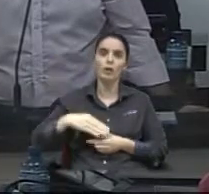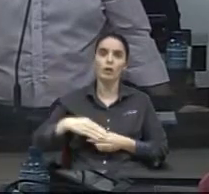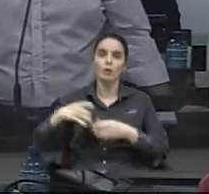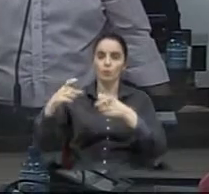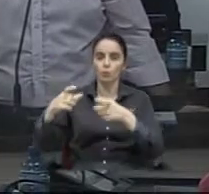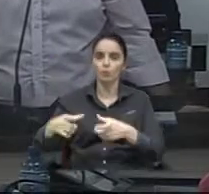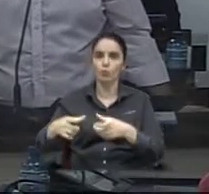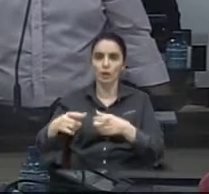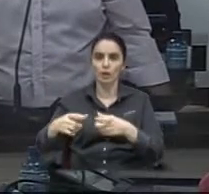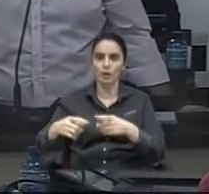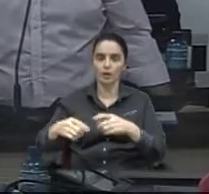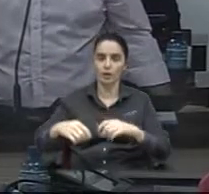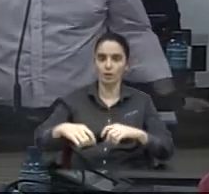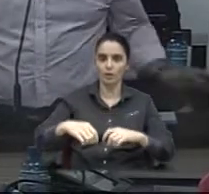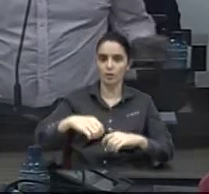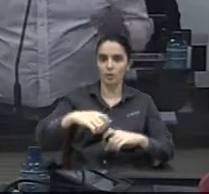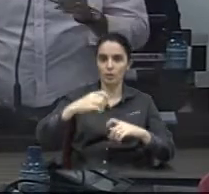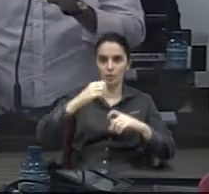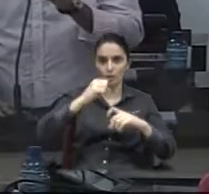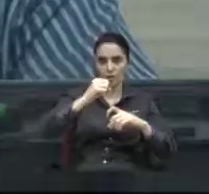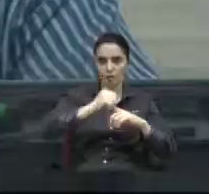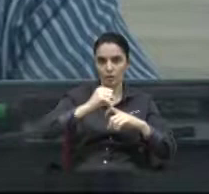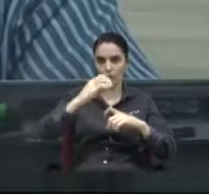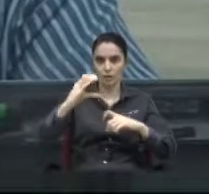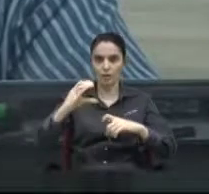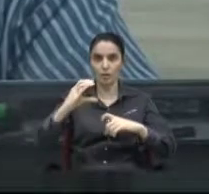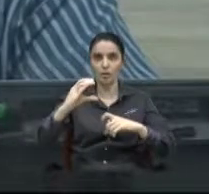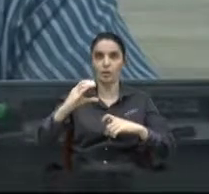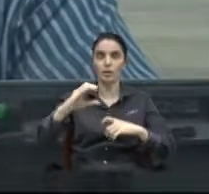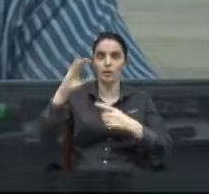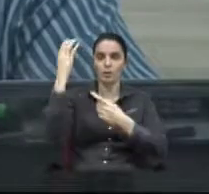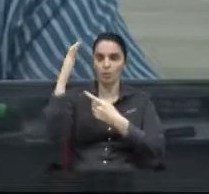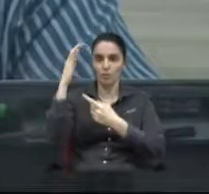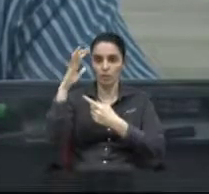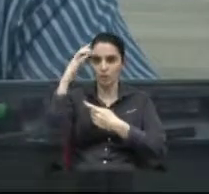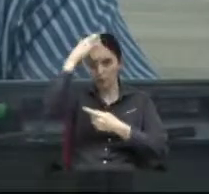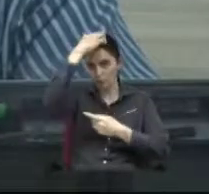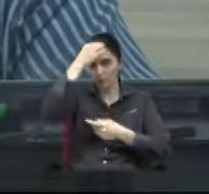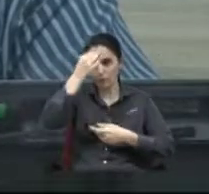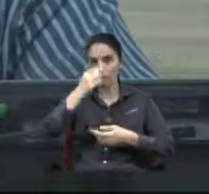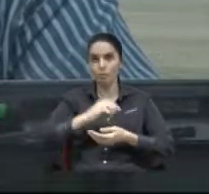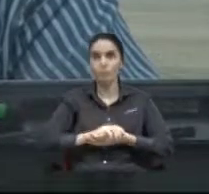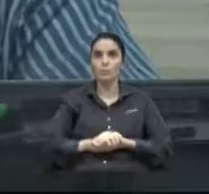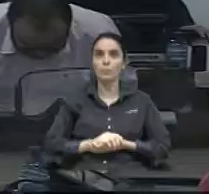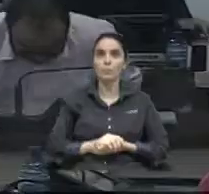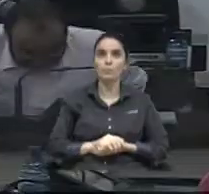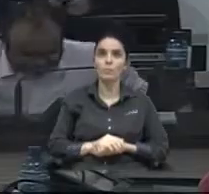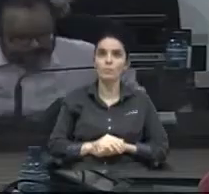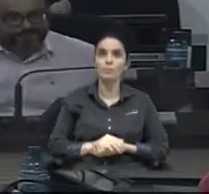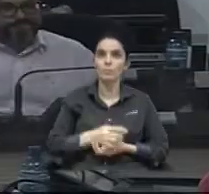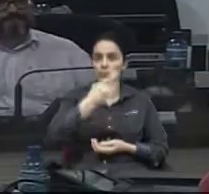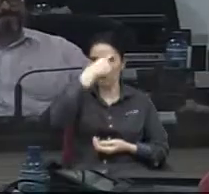da Santa Casa. Muito obrigado. Wagner Barbosa. Parabéns aí, Anderson. Wagner Barbosa.